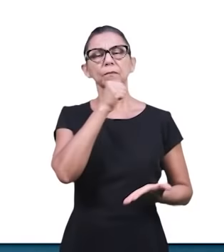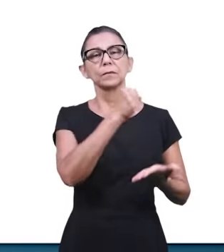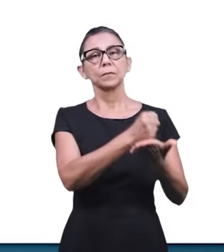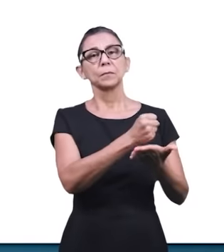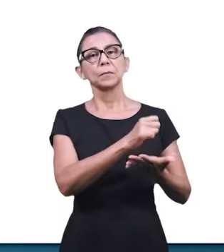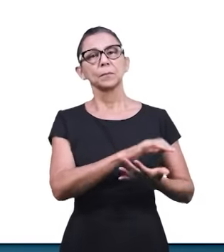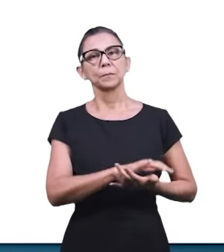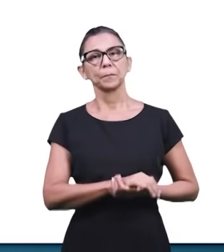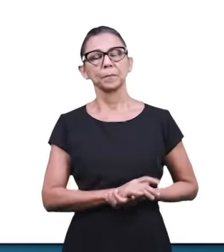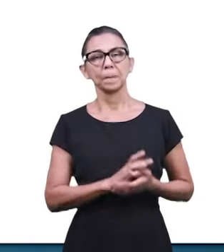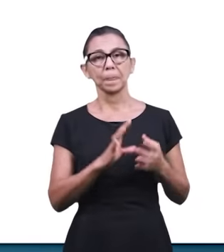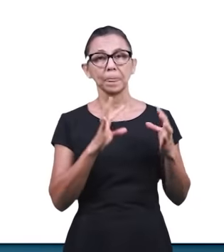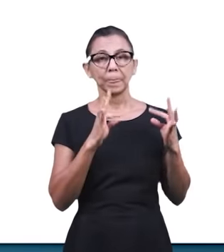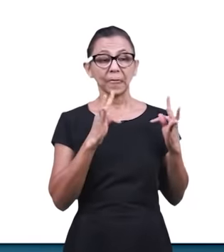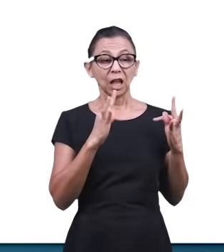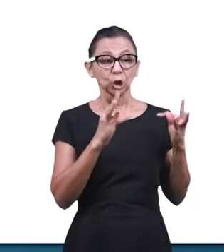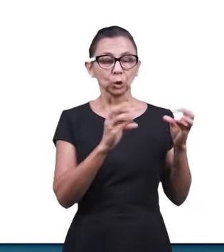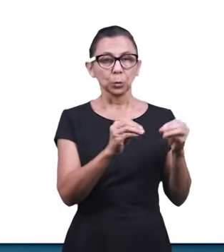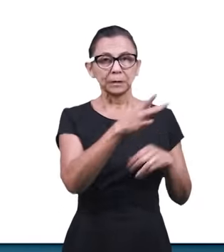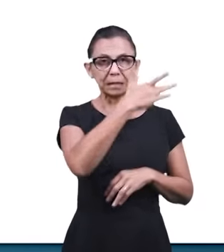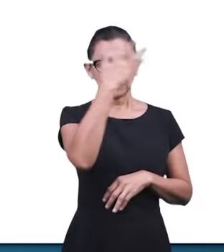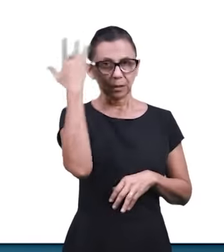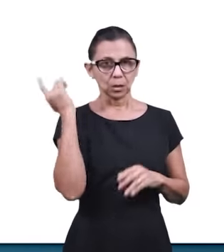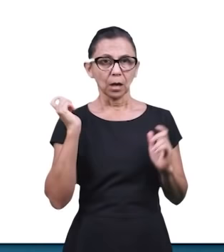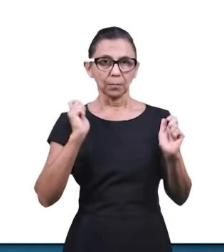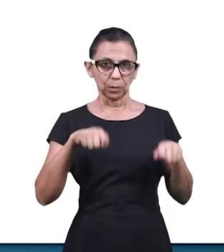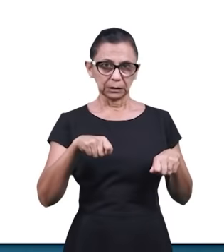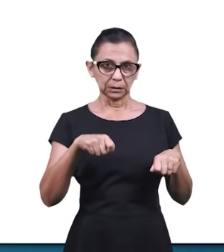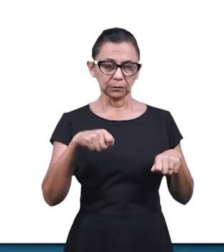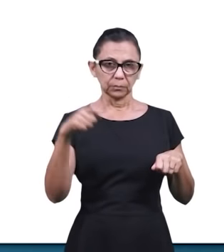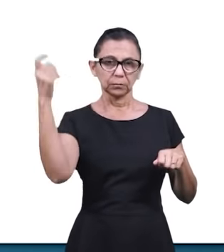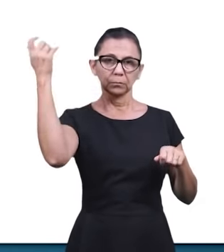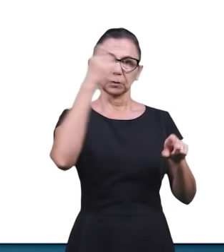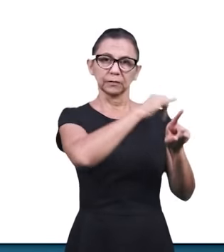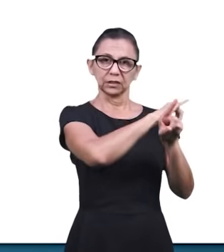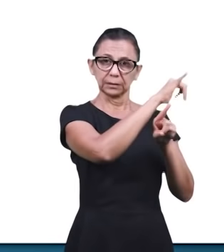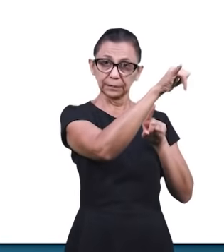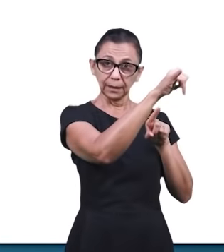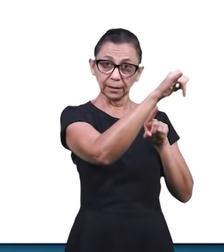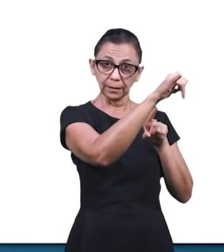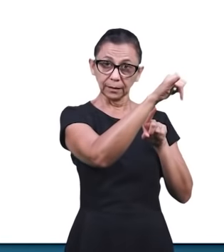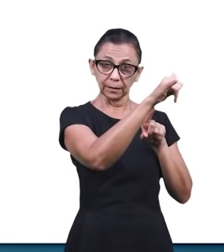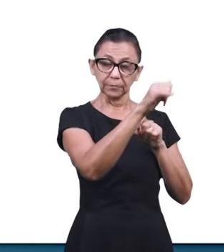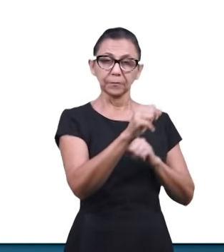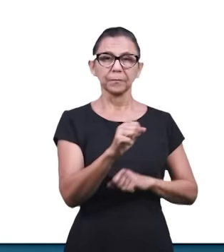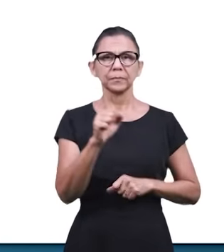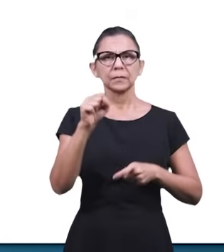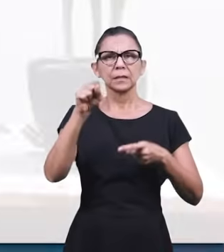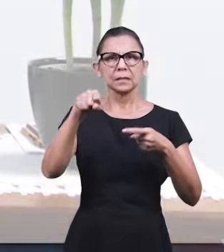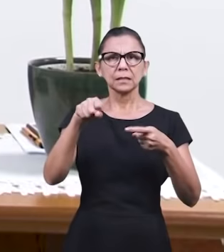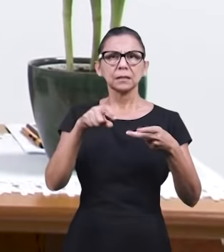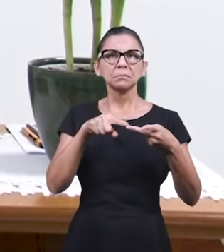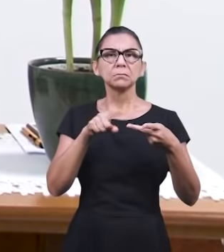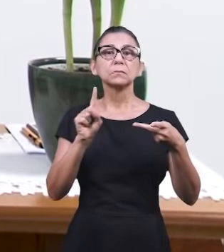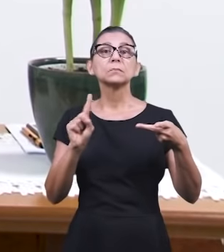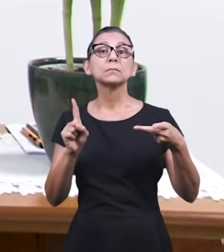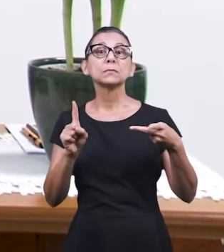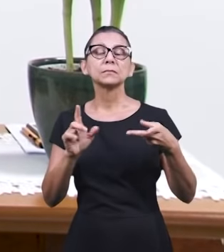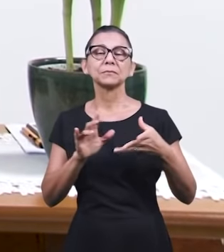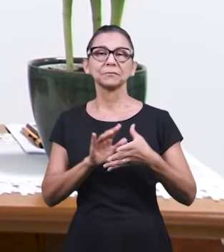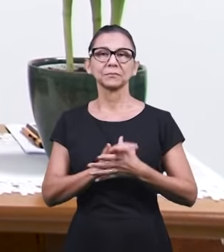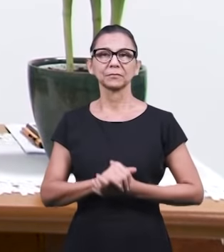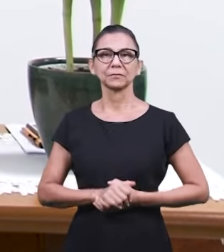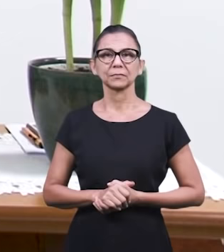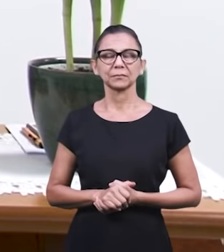Velho Testamento, todos podiam profetizar? Sim ou não? Quem vai responder é